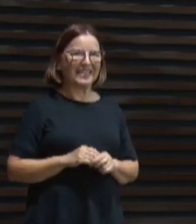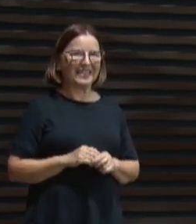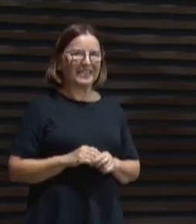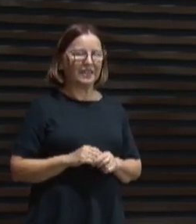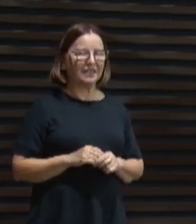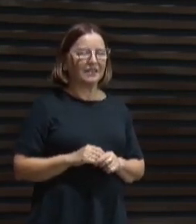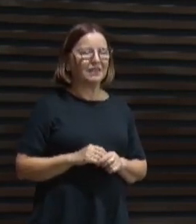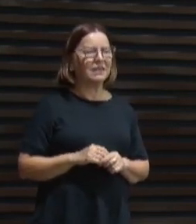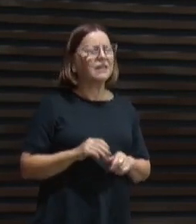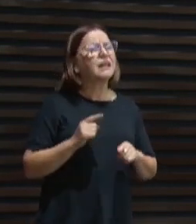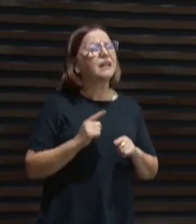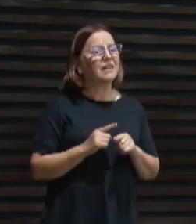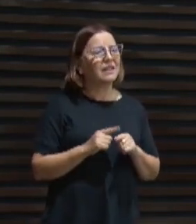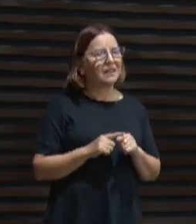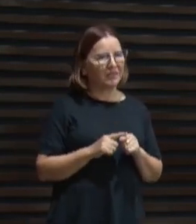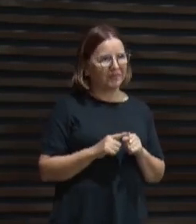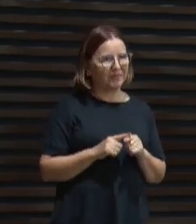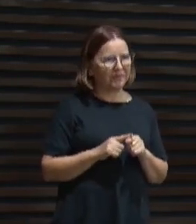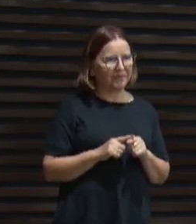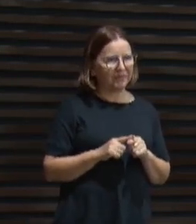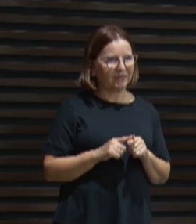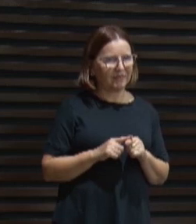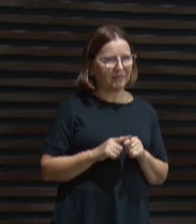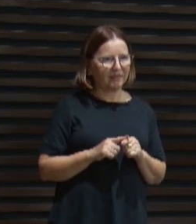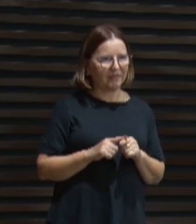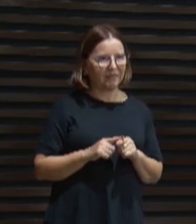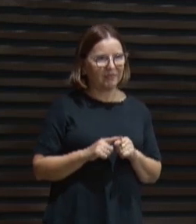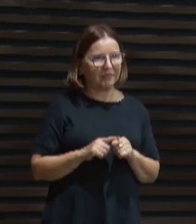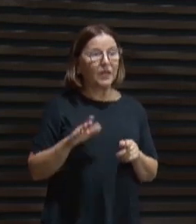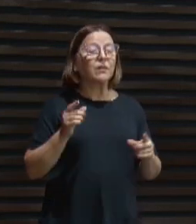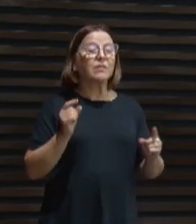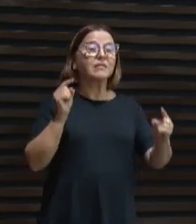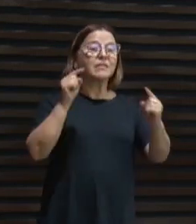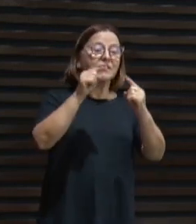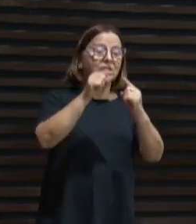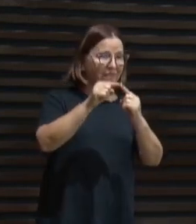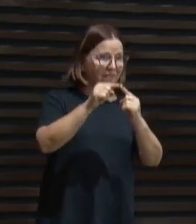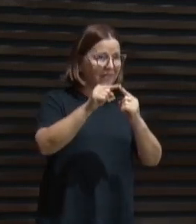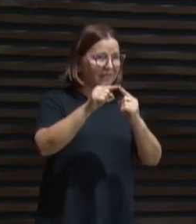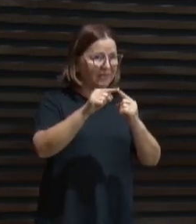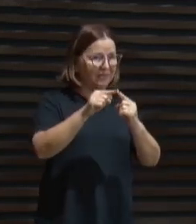Para quê? Com que finalidade?